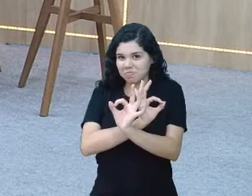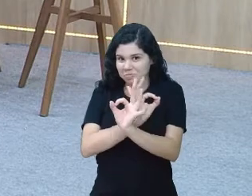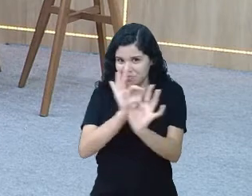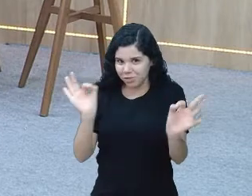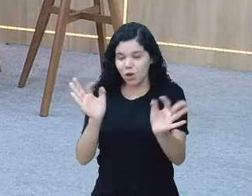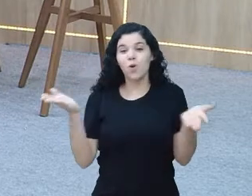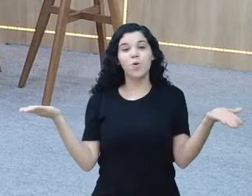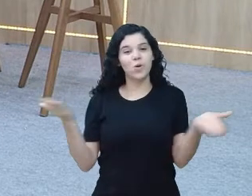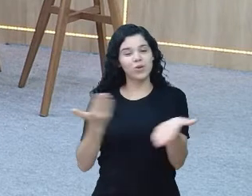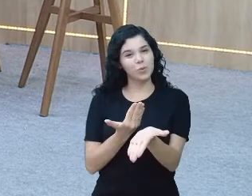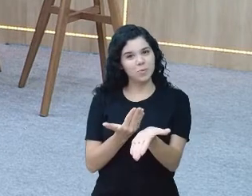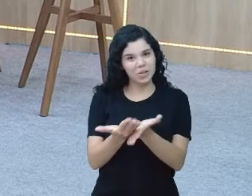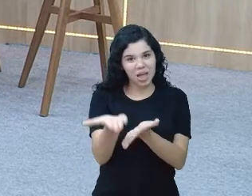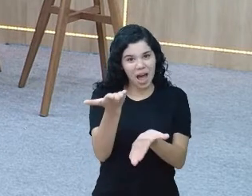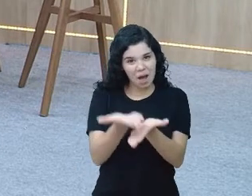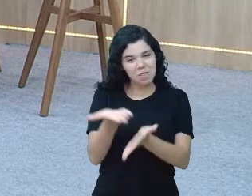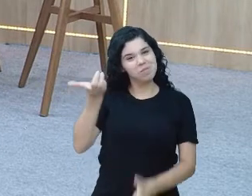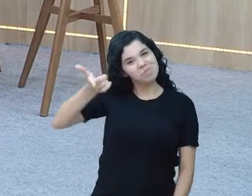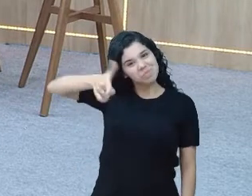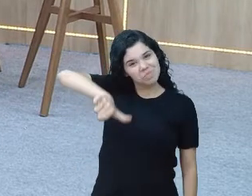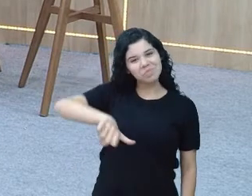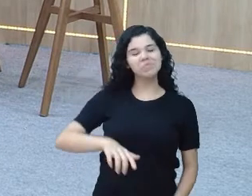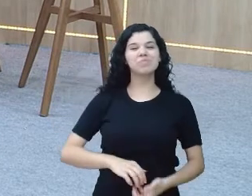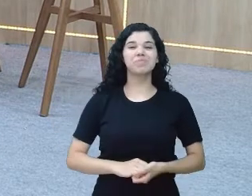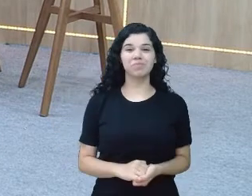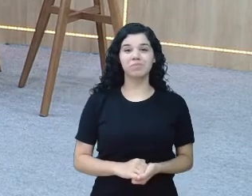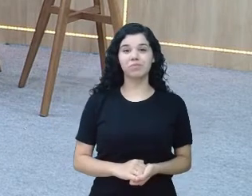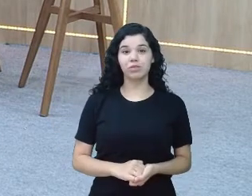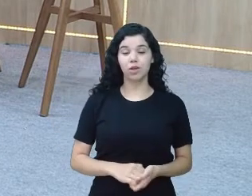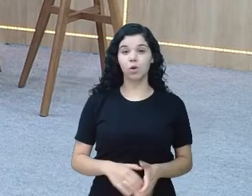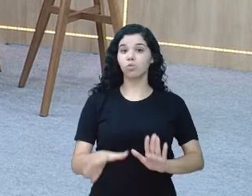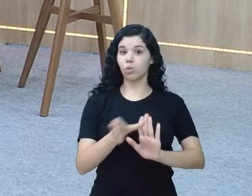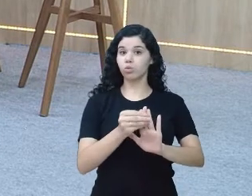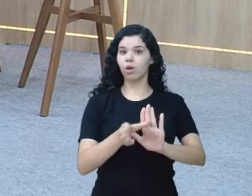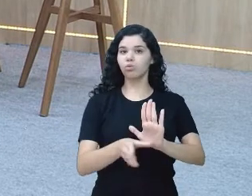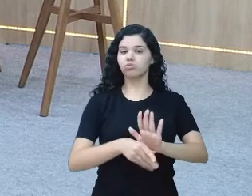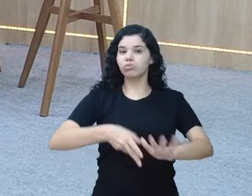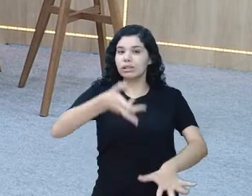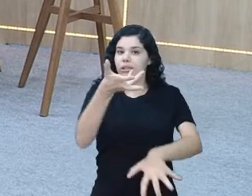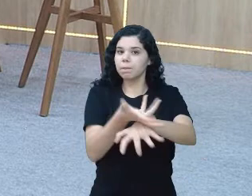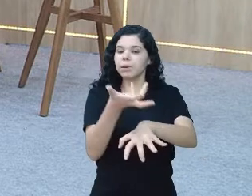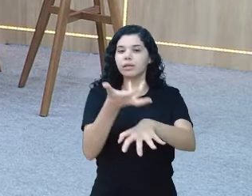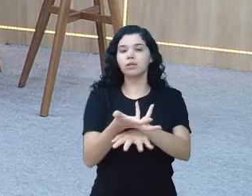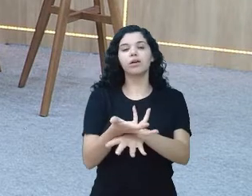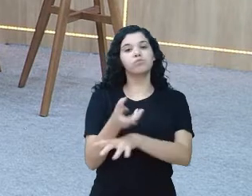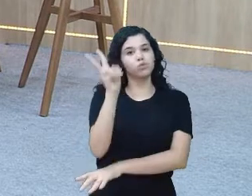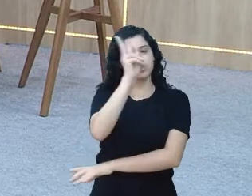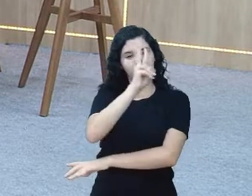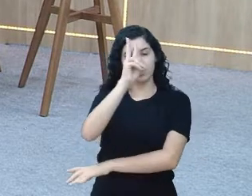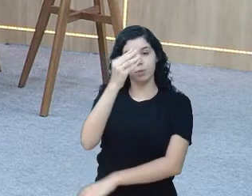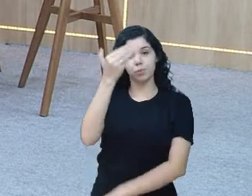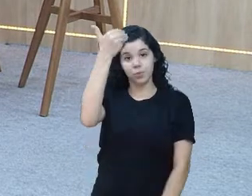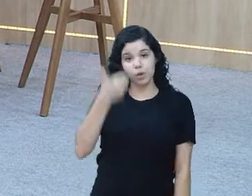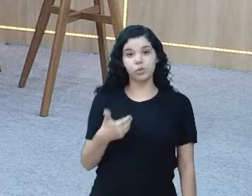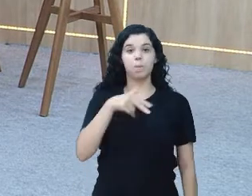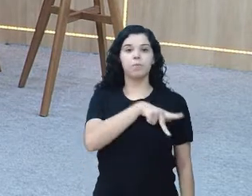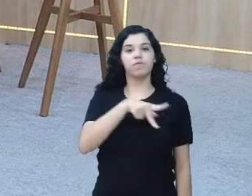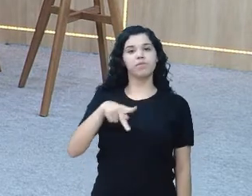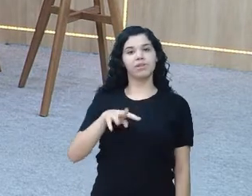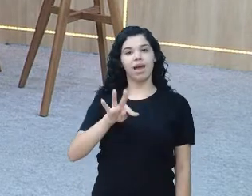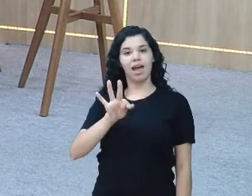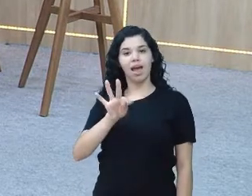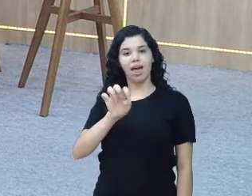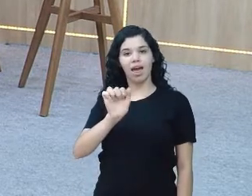porque iremos iniciar mais uma aula do componente História. Eu me chamo professora Tarciana Gomes e